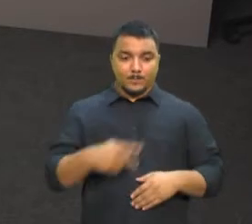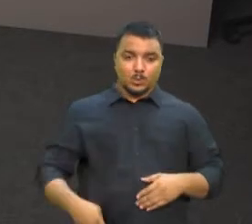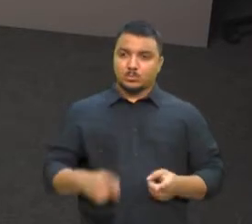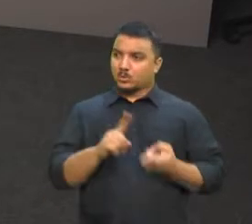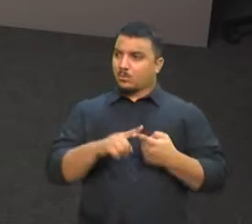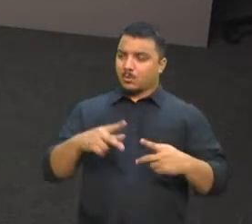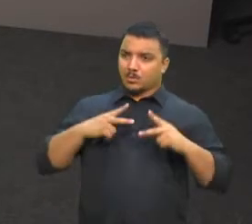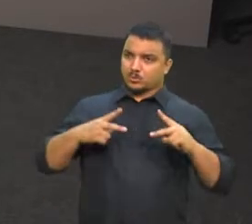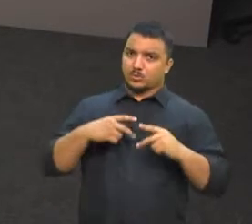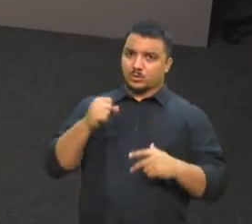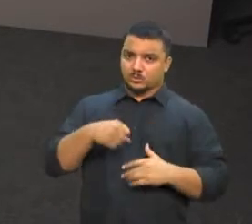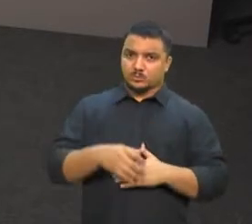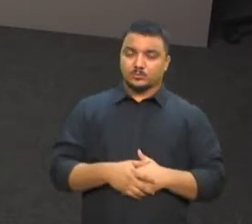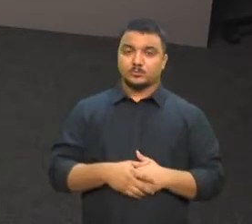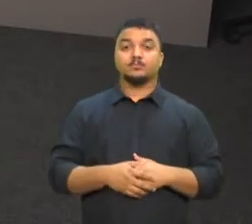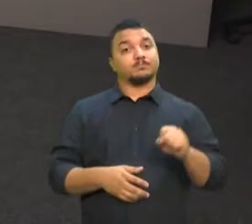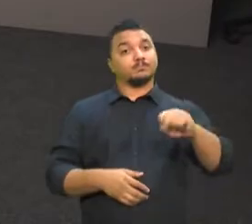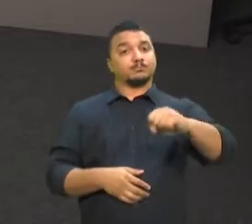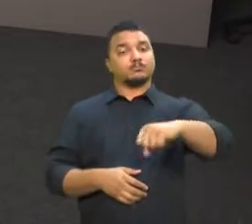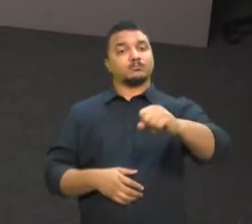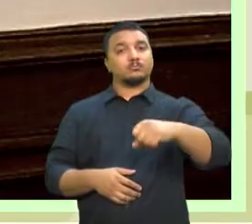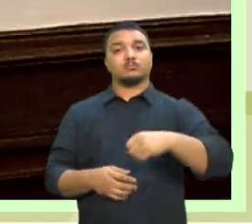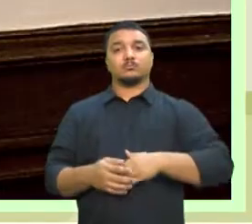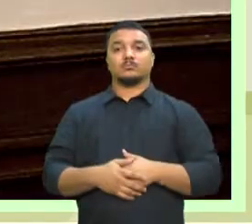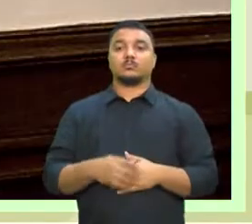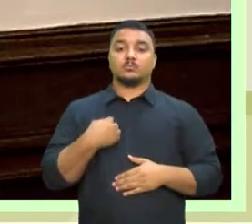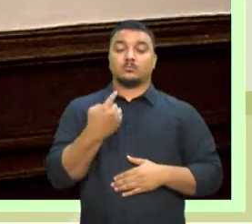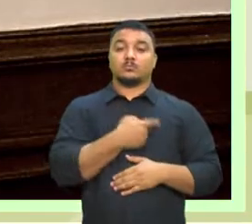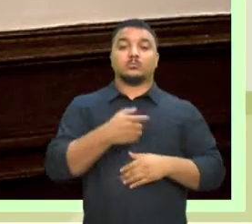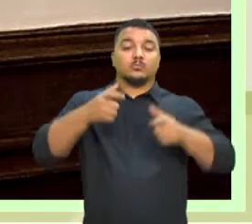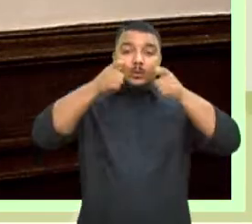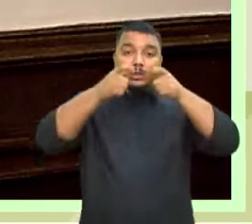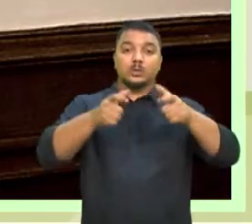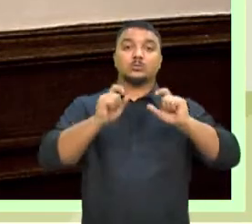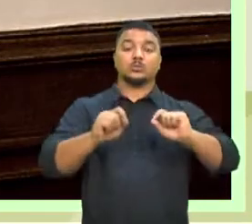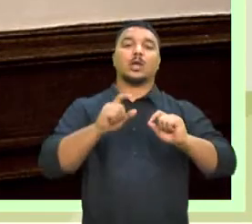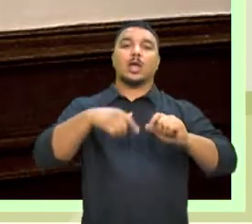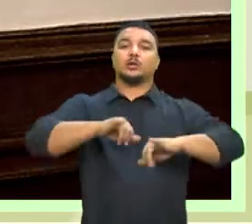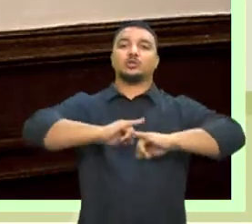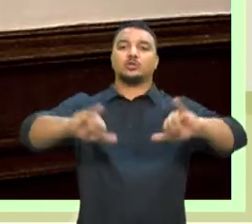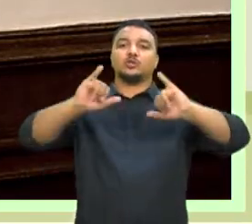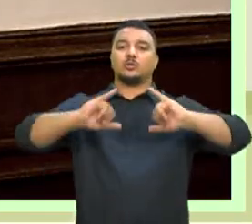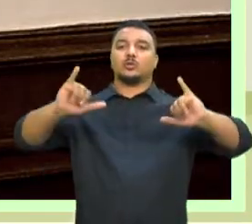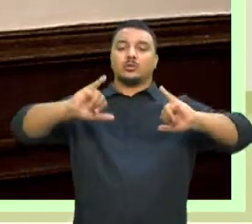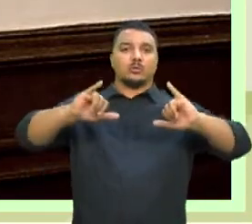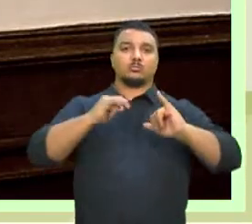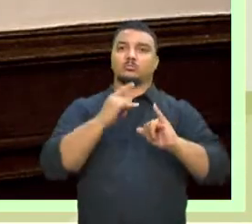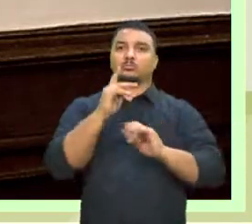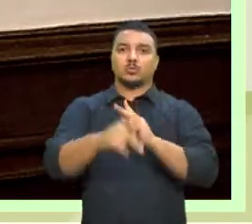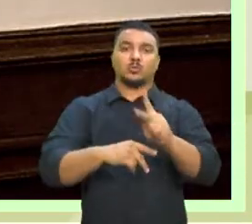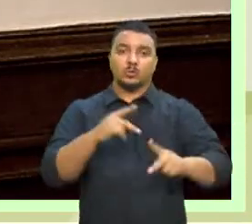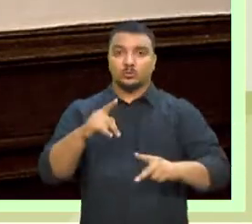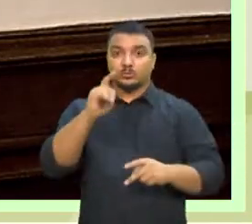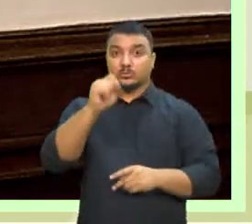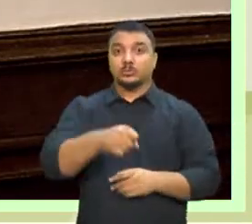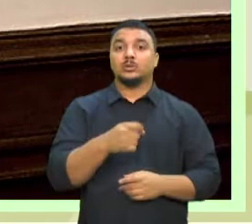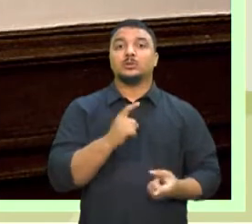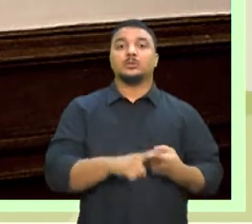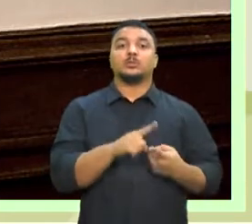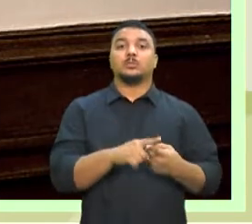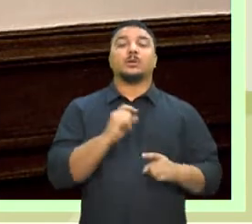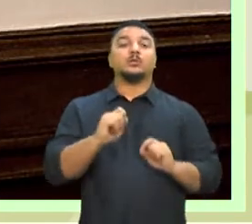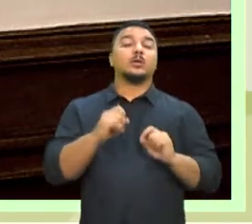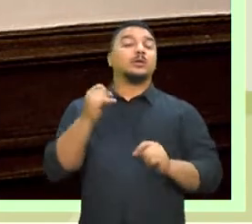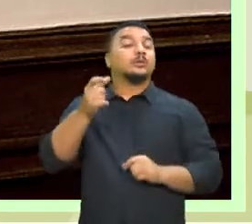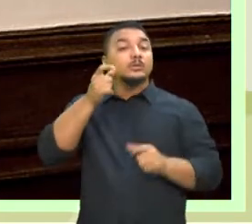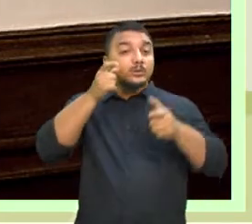né? Isso, a nossa intenção é divulgar, né, para o maior número possível, e uma coisa interessante,